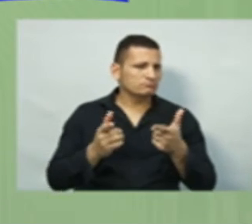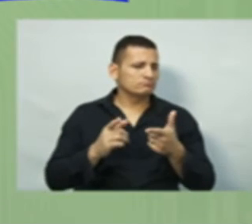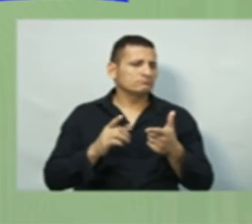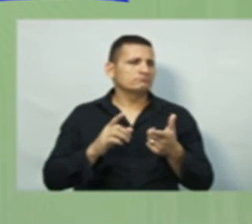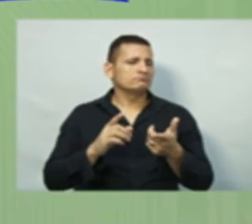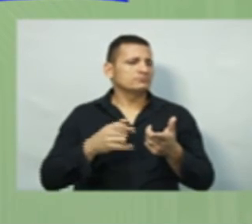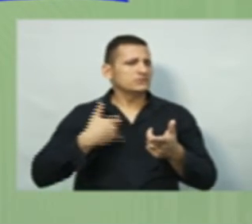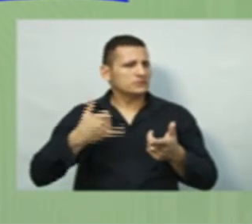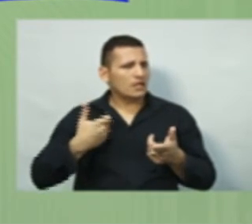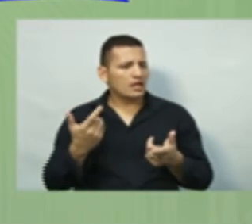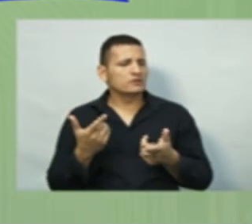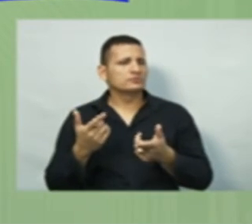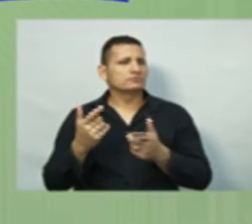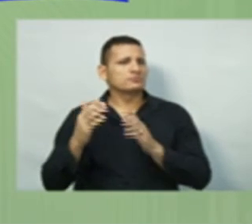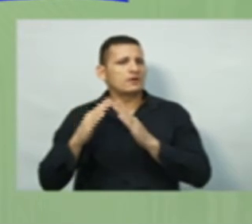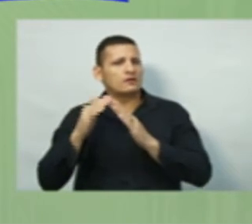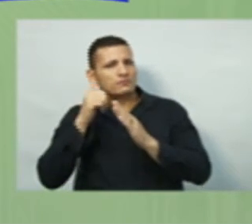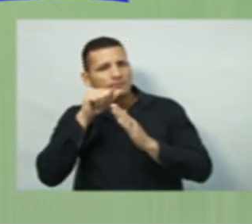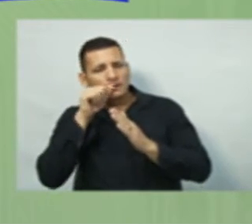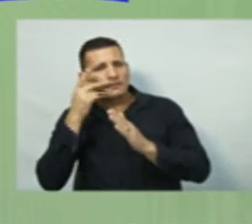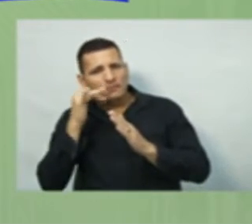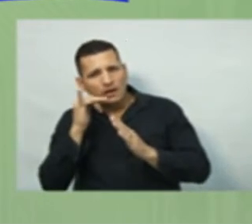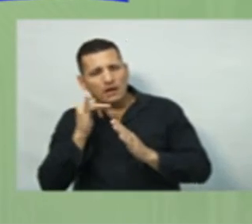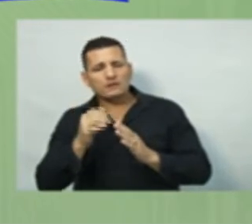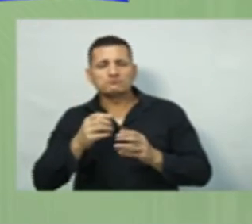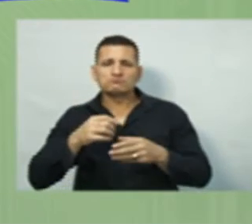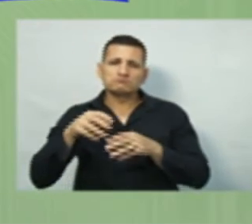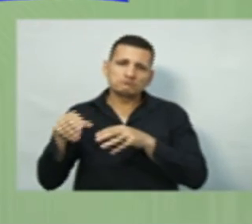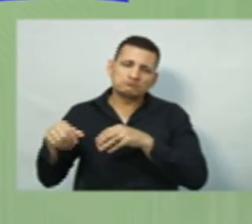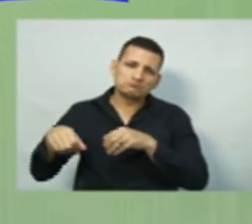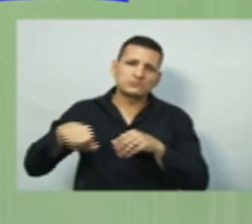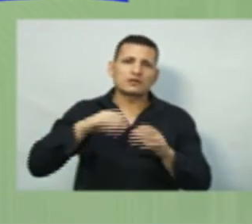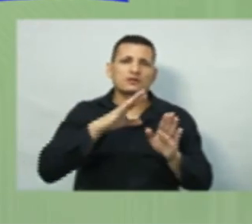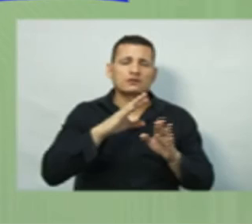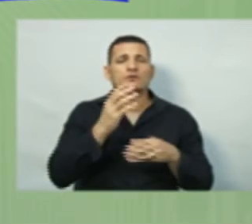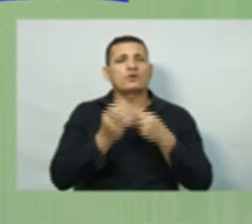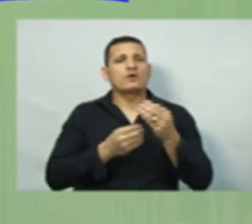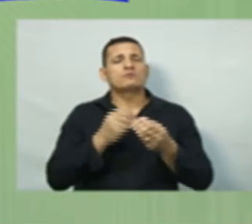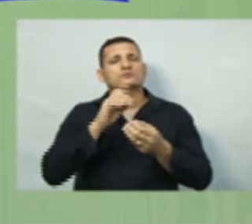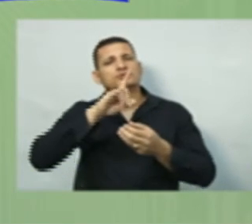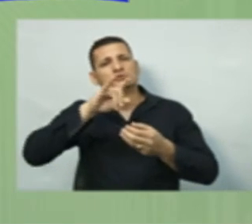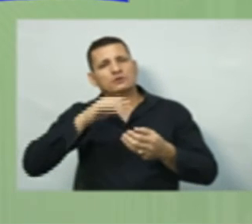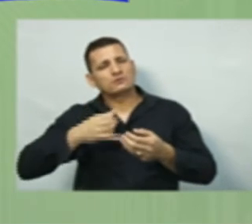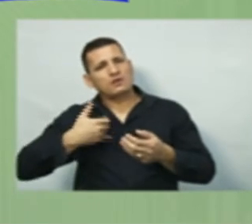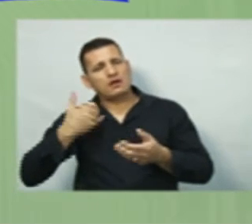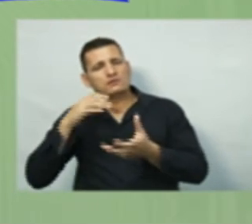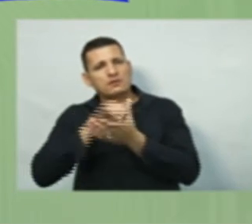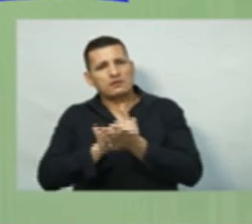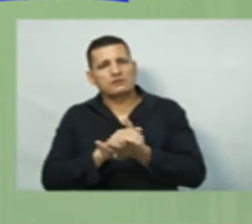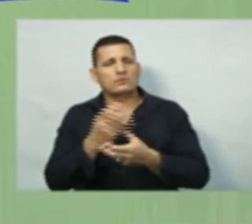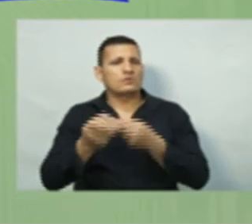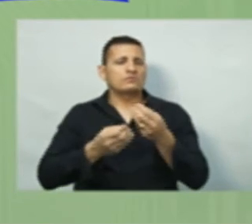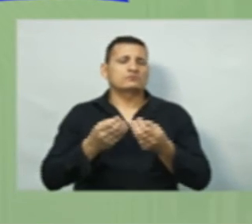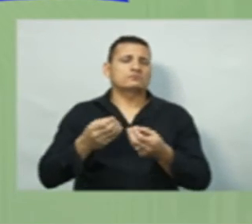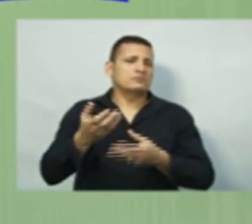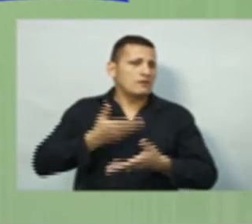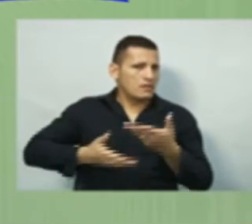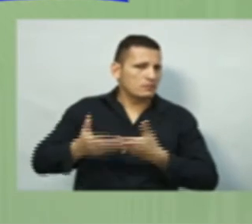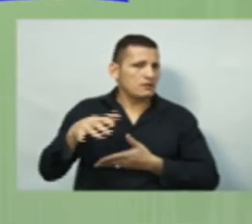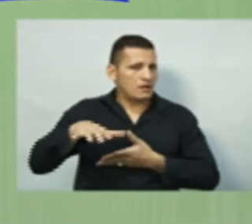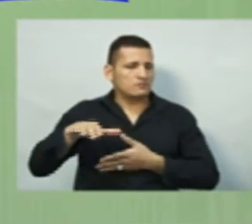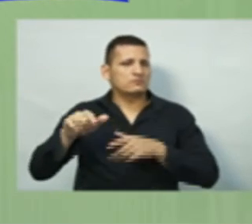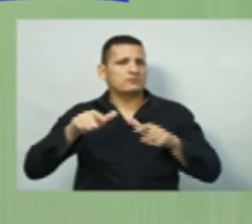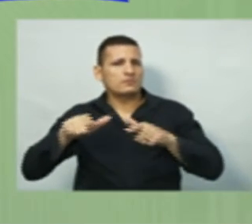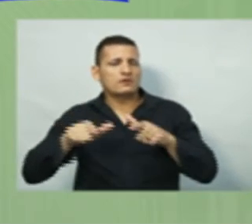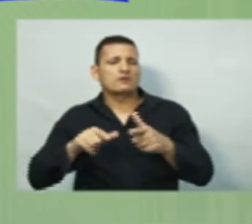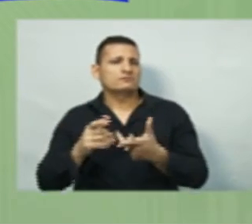pais, quantas horas por dia ela está disposta a trabalhar, com que idade ela casa, como ela se relaciona com pessoas no ambiente de trabalho, as mulheres têm acesso ao